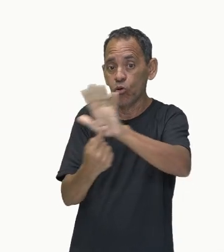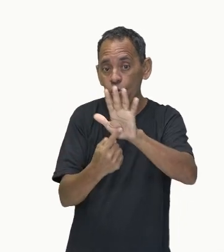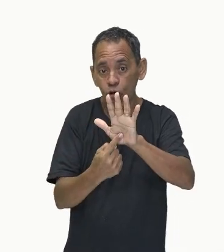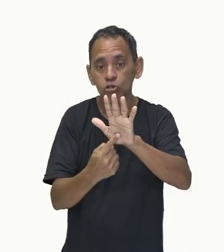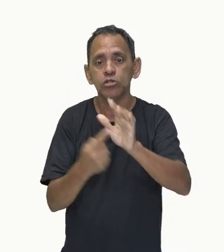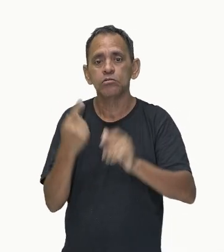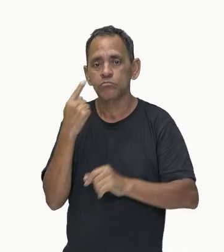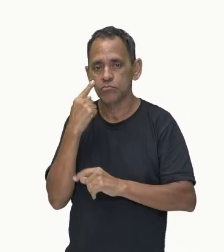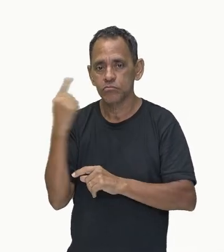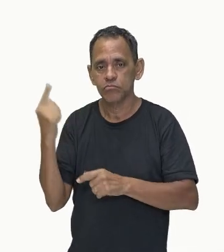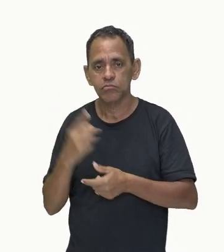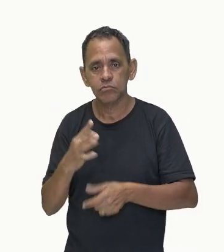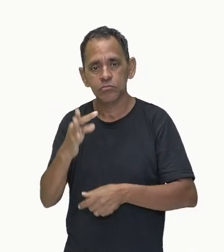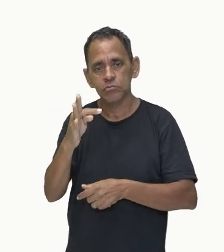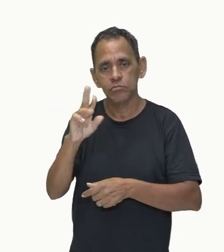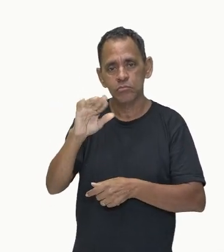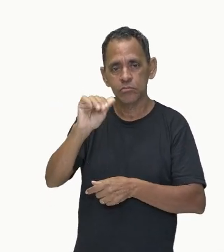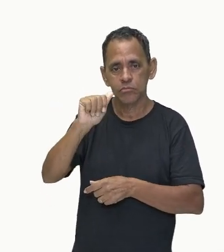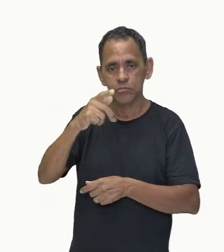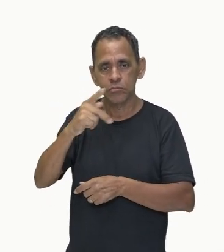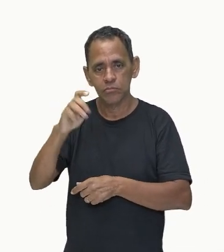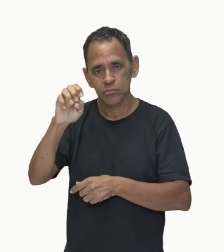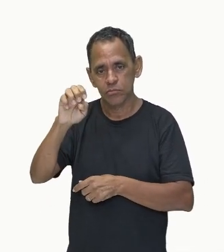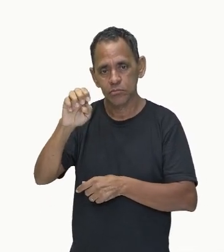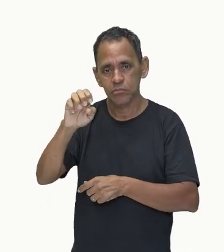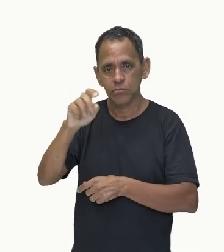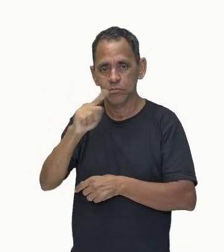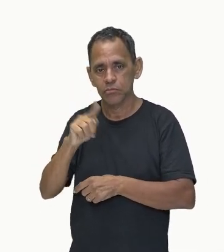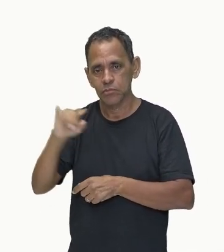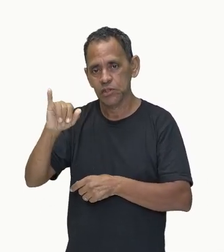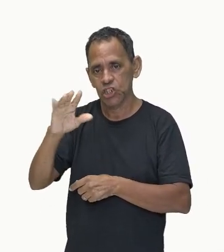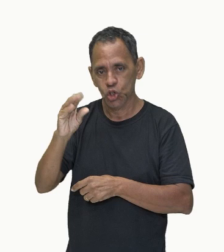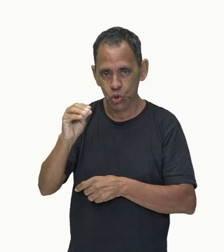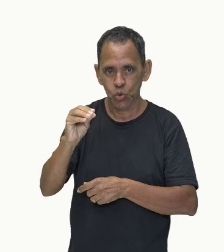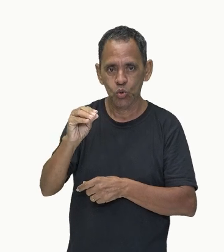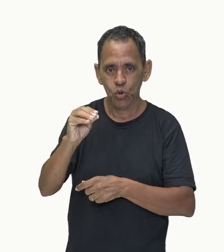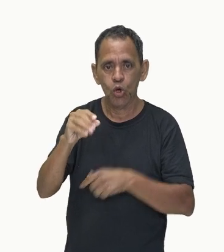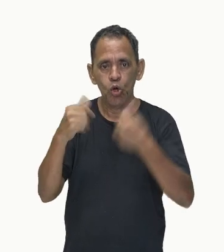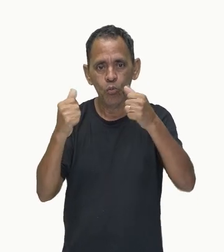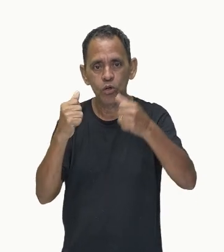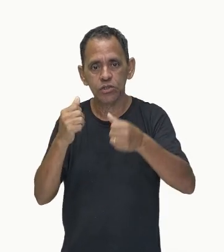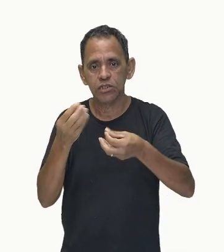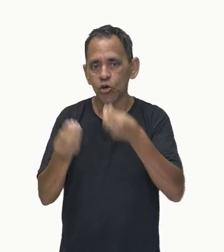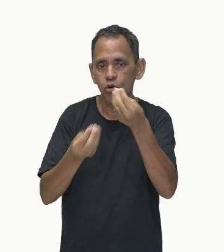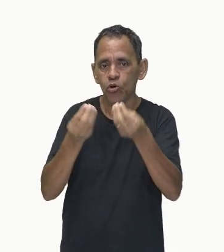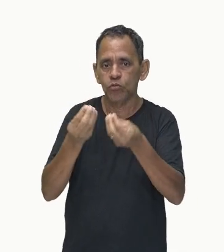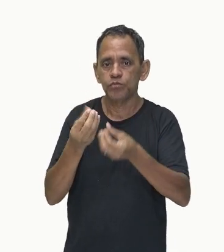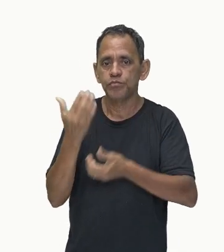trapézio lá na matemática. E para mim calcular a área do trapézio, veja só,